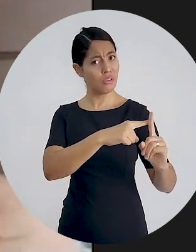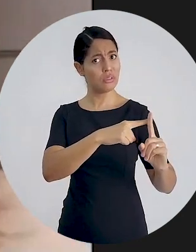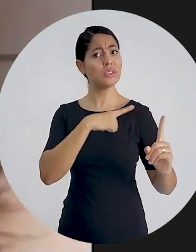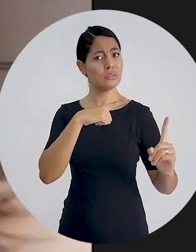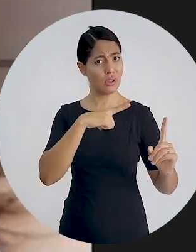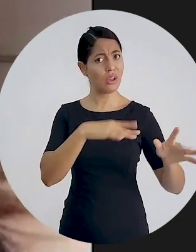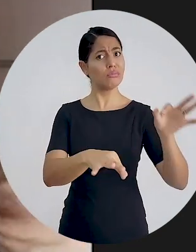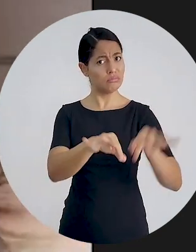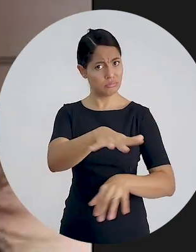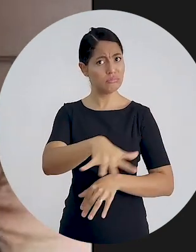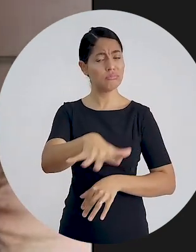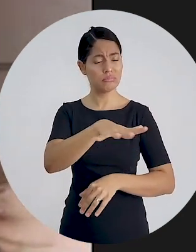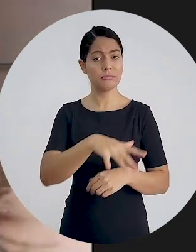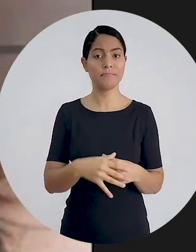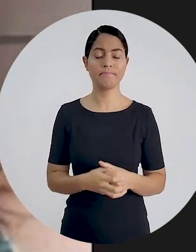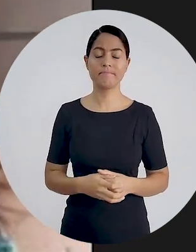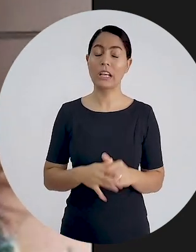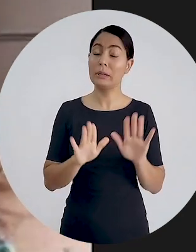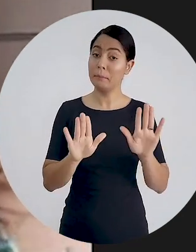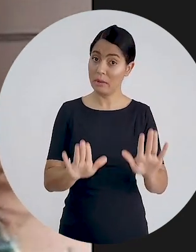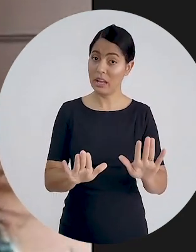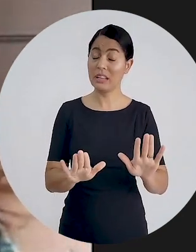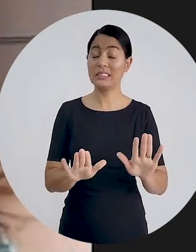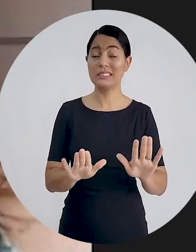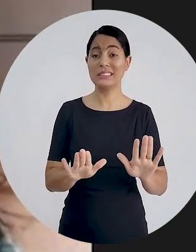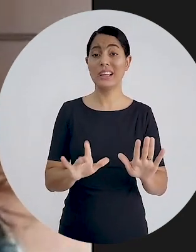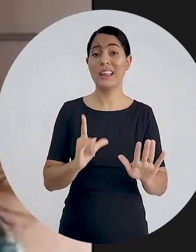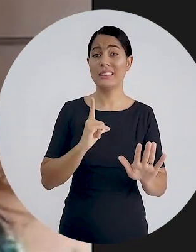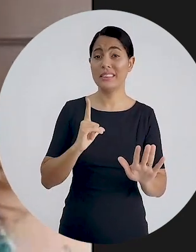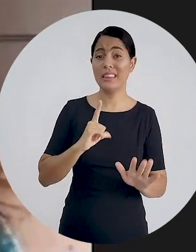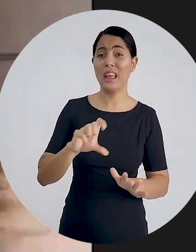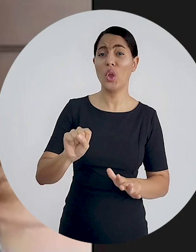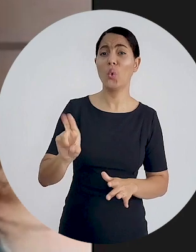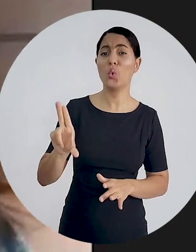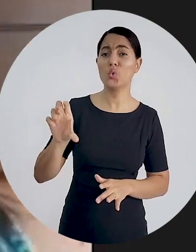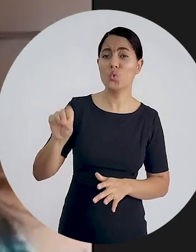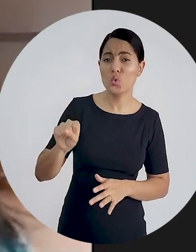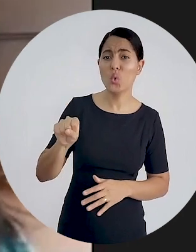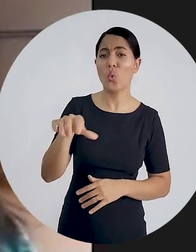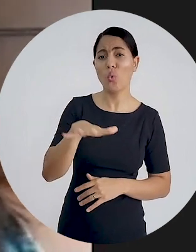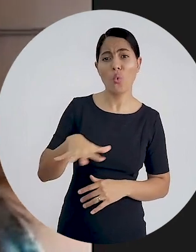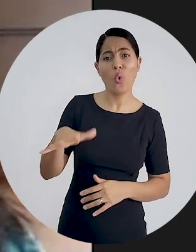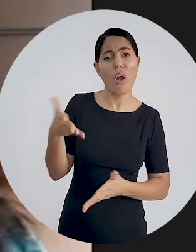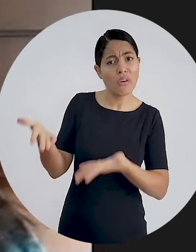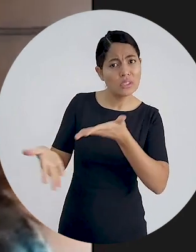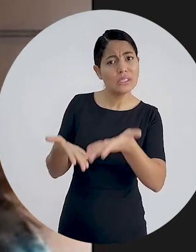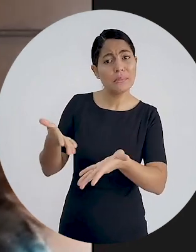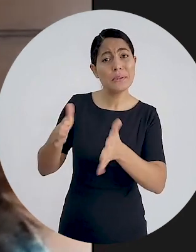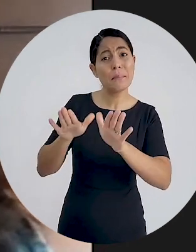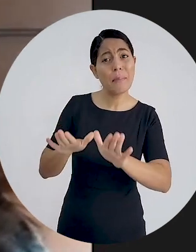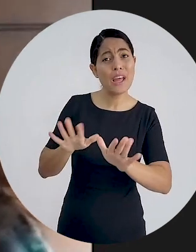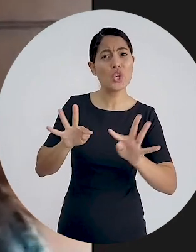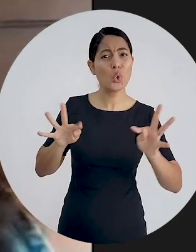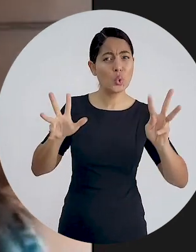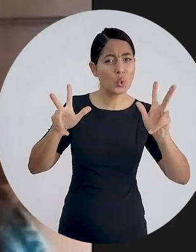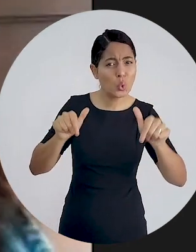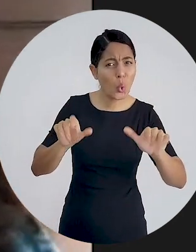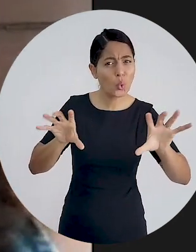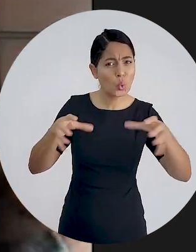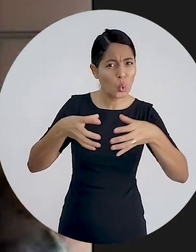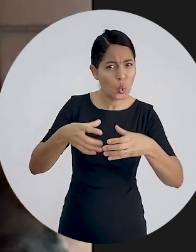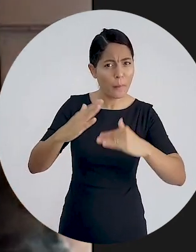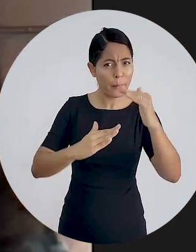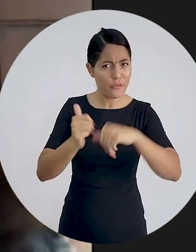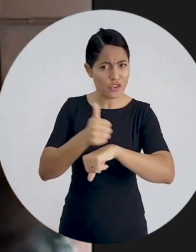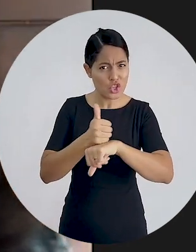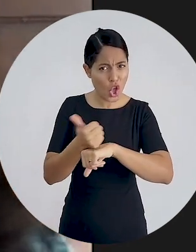positiva. E, realmente, assim, o SUS, alguns locais têm, mas não tem a equipe multidisciplinar completa, porque precisa